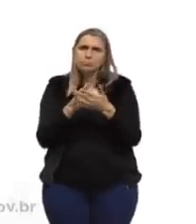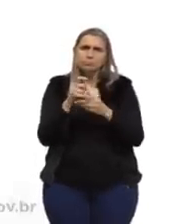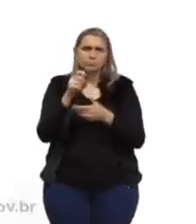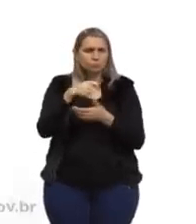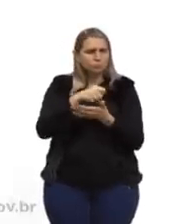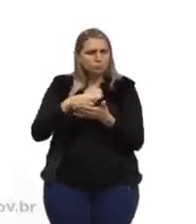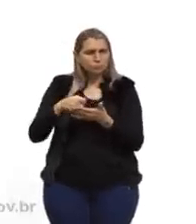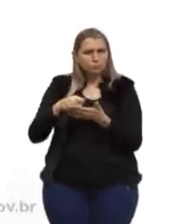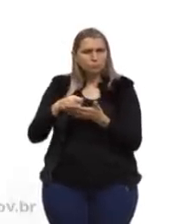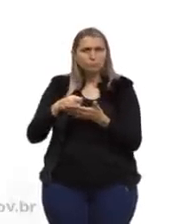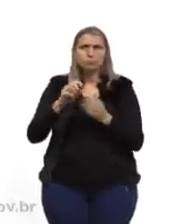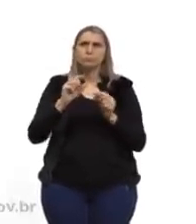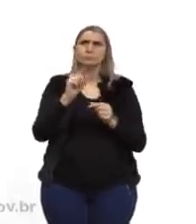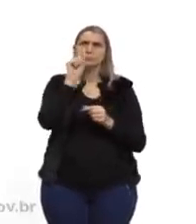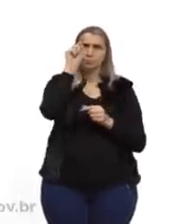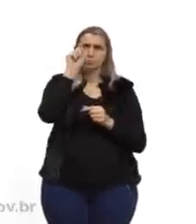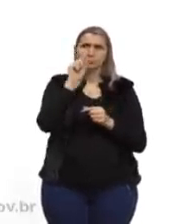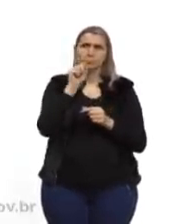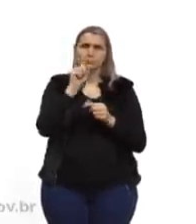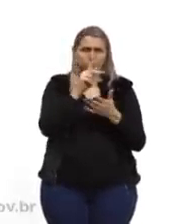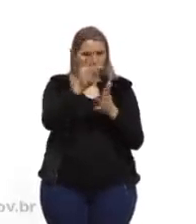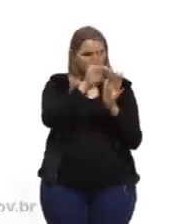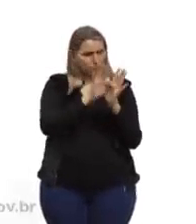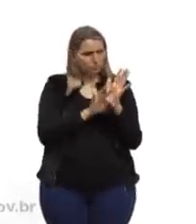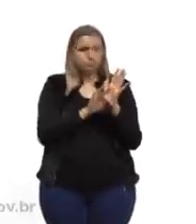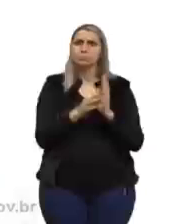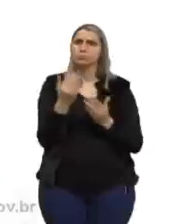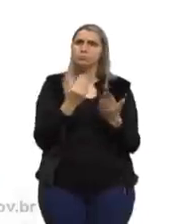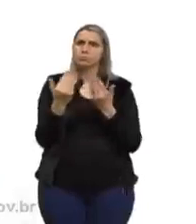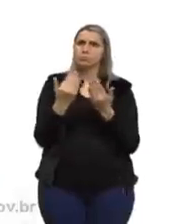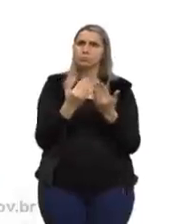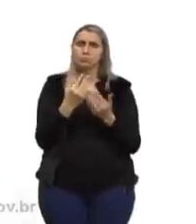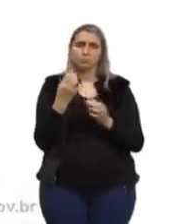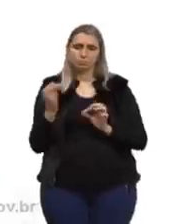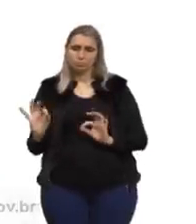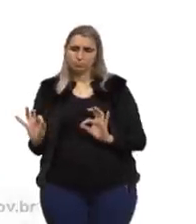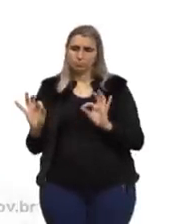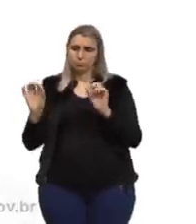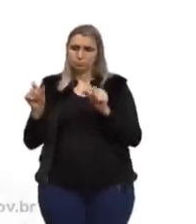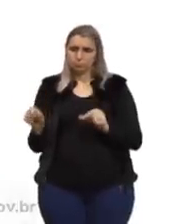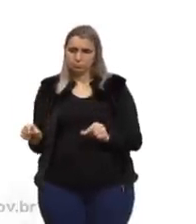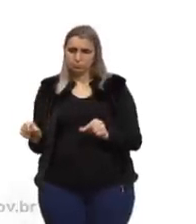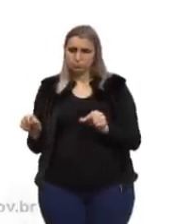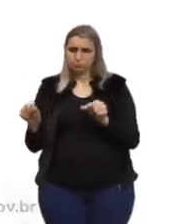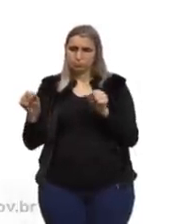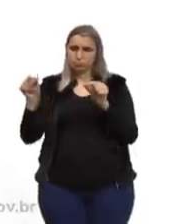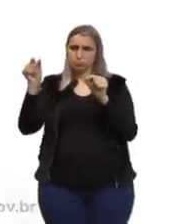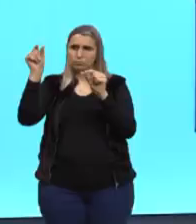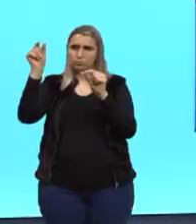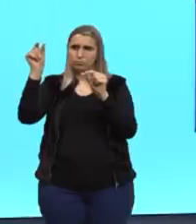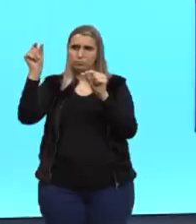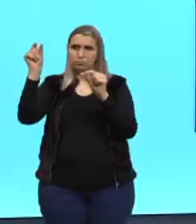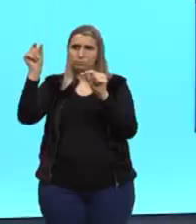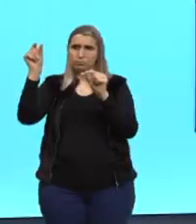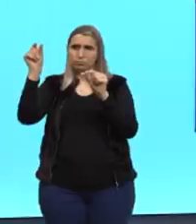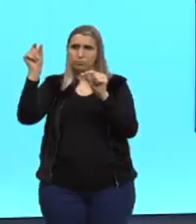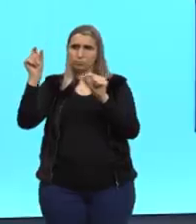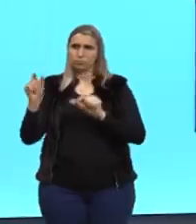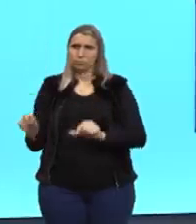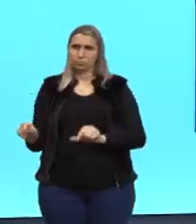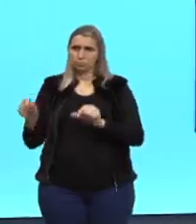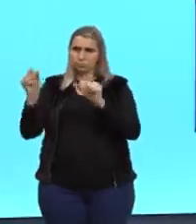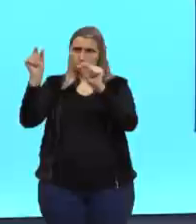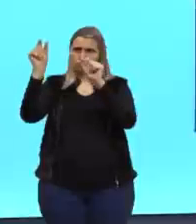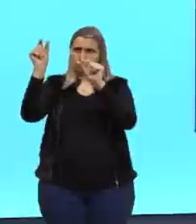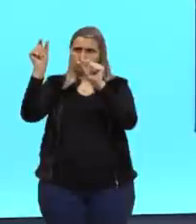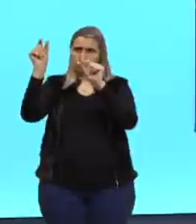escrito acima, certo? Então olha lá, são dois postes. Onde estão os dois postes? Ó, dois postes.